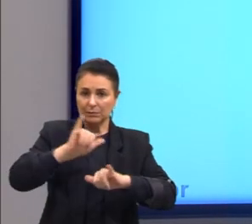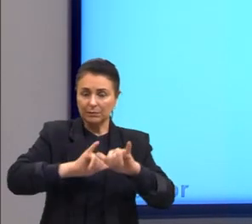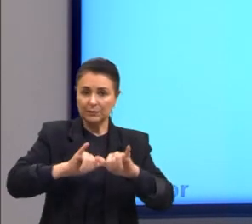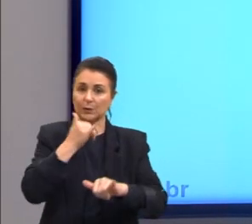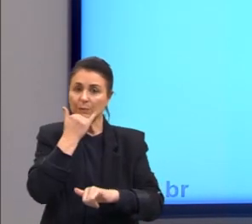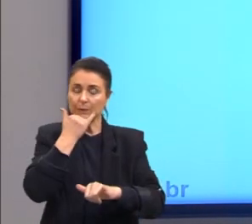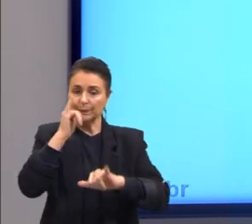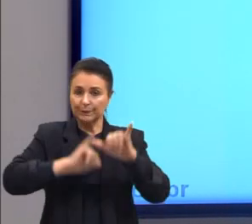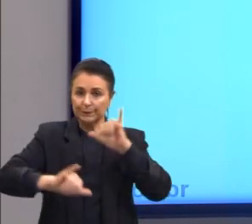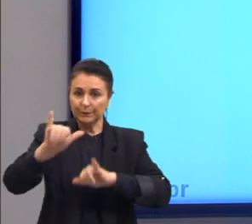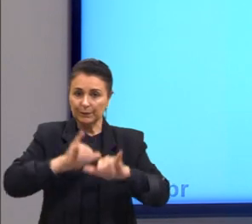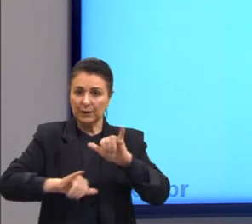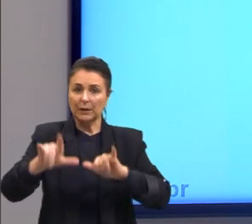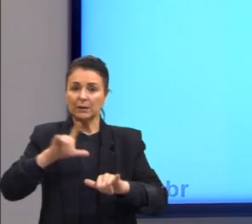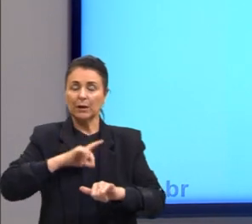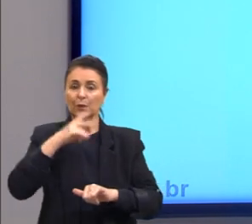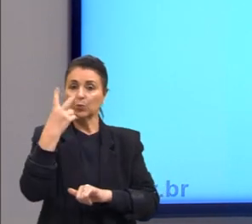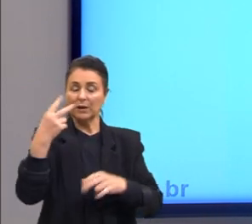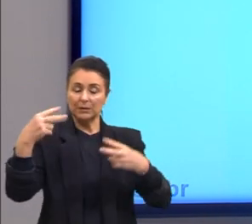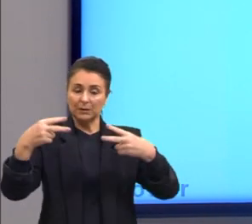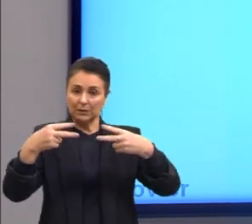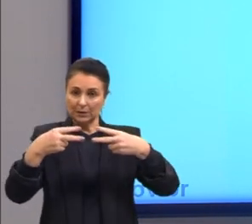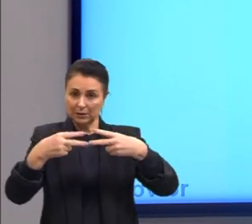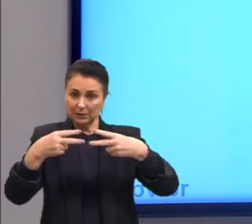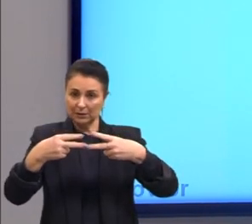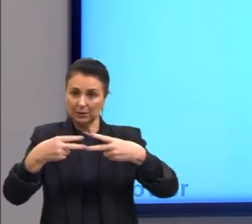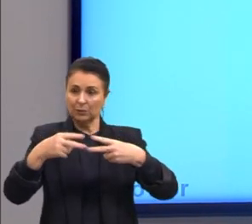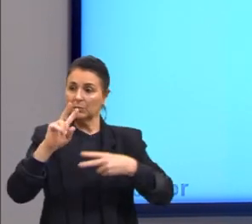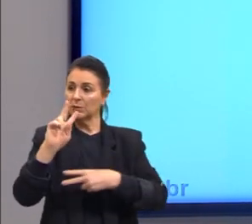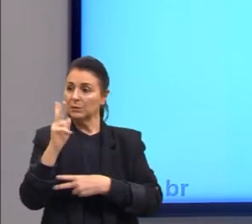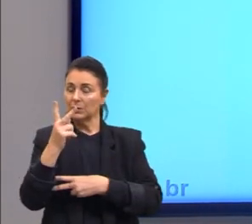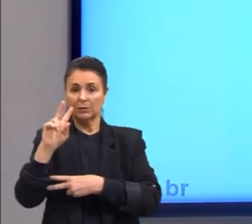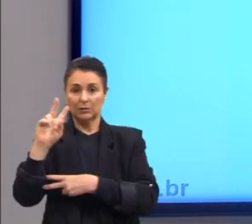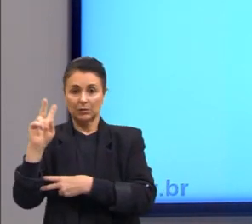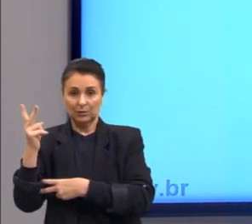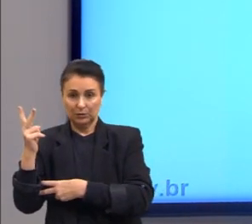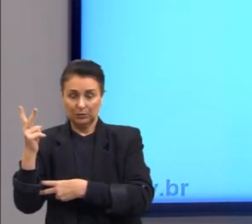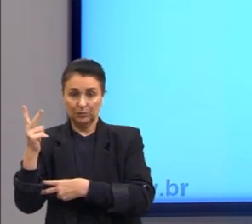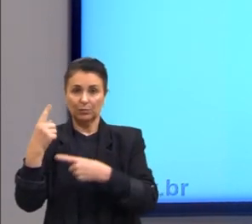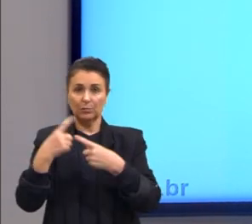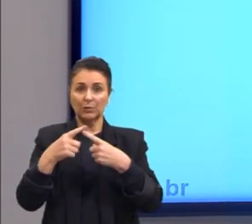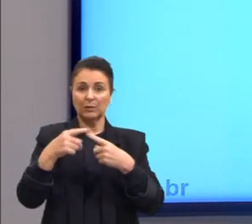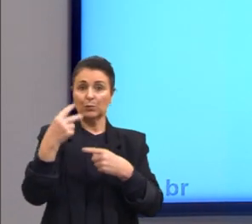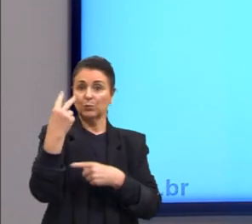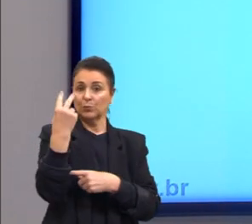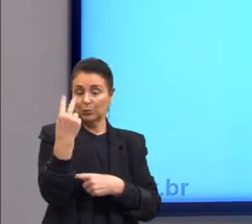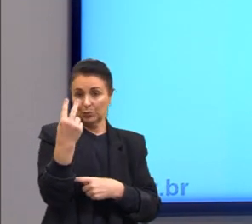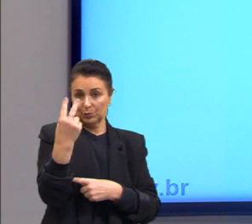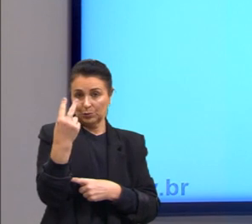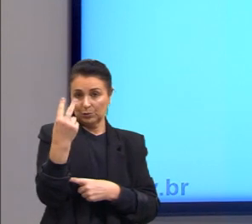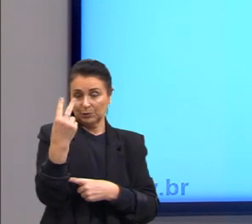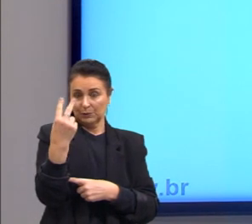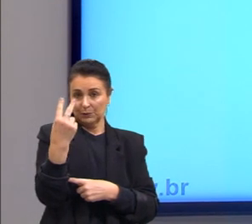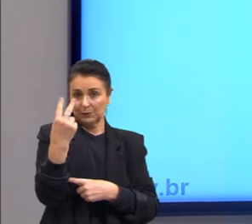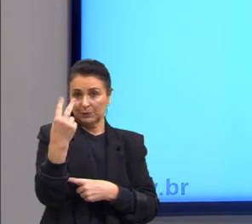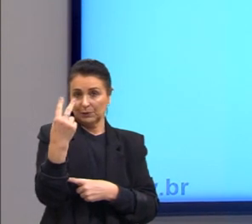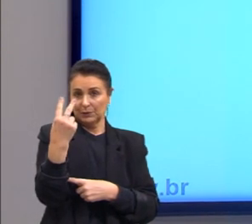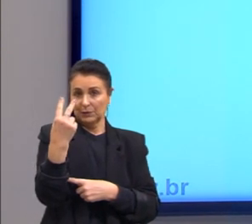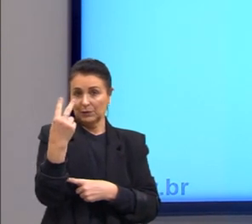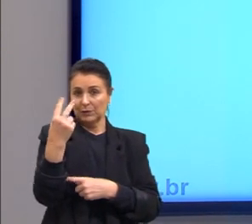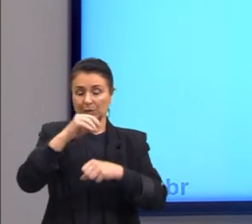então eu tenho duas ligações entre hidrogênio hidrogênio hidrogênio hidrogênio porque são duas 2